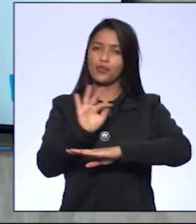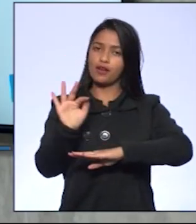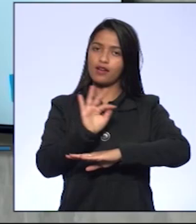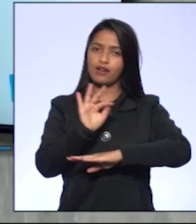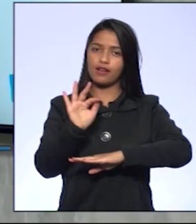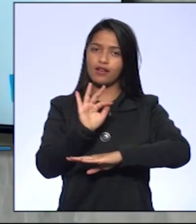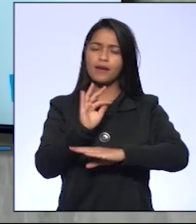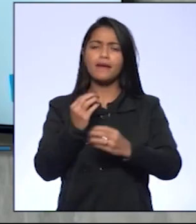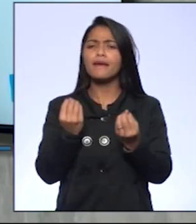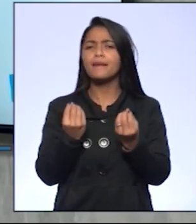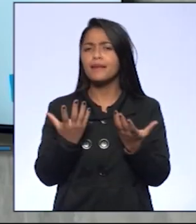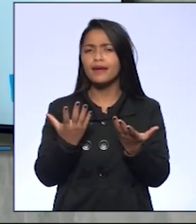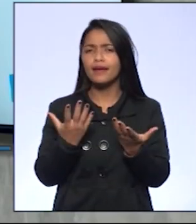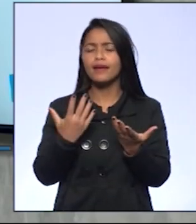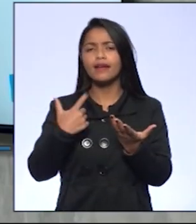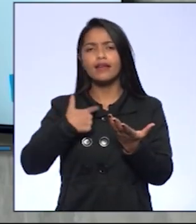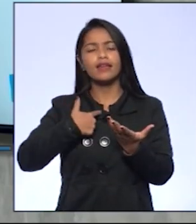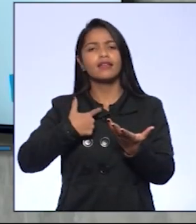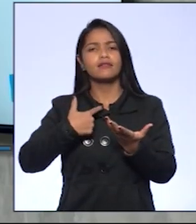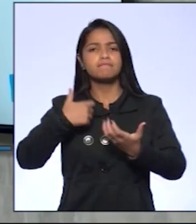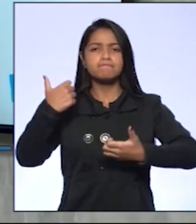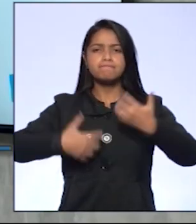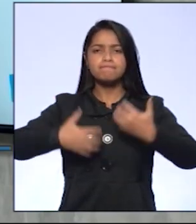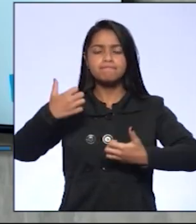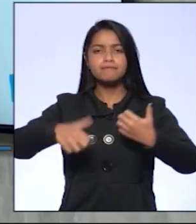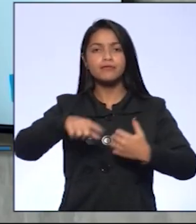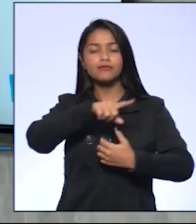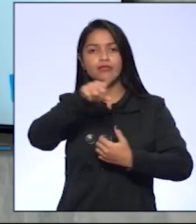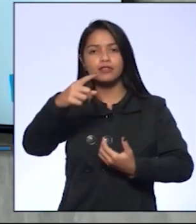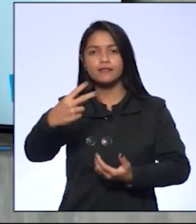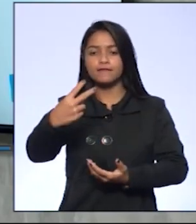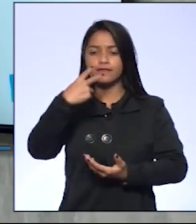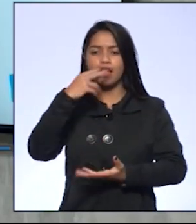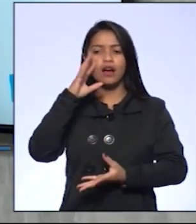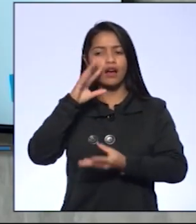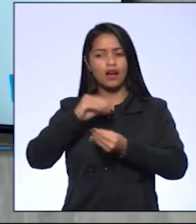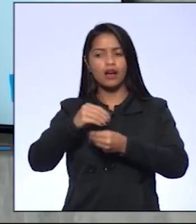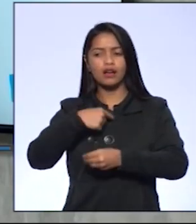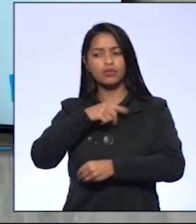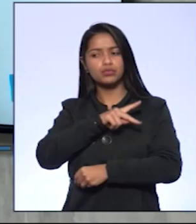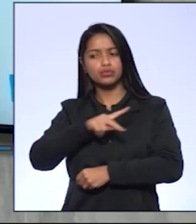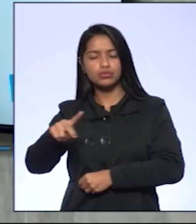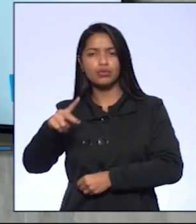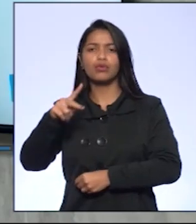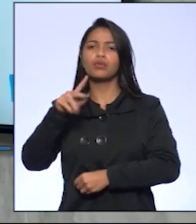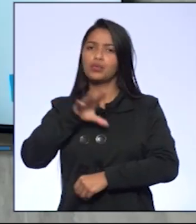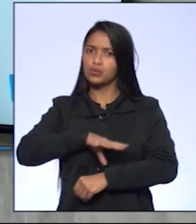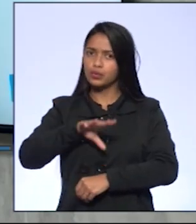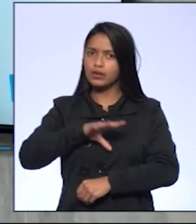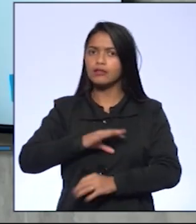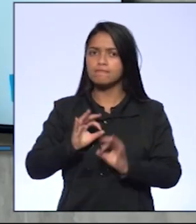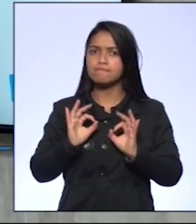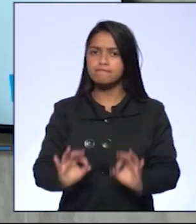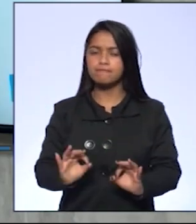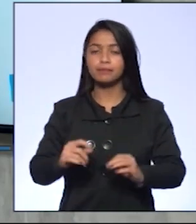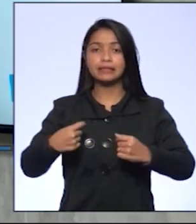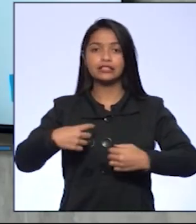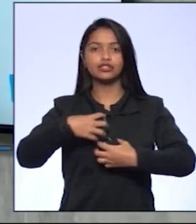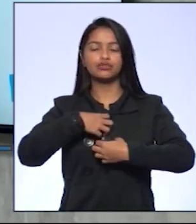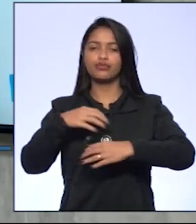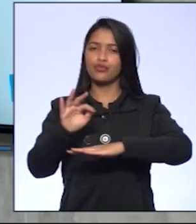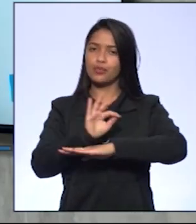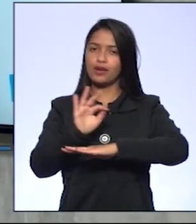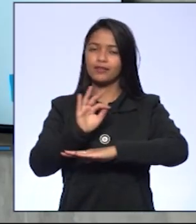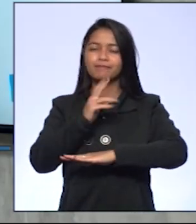preciso validar a minha competência em relação a ser professora de língua portuguesa. Olha só que estresse. Mas imaginemos